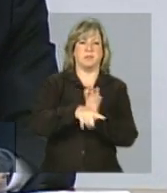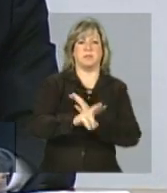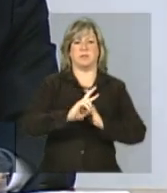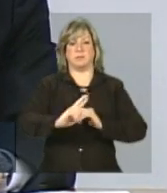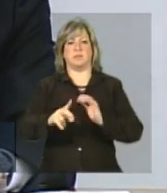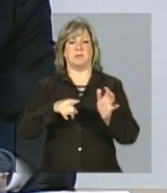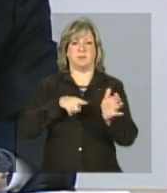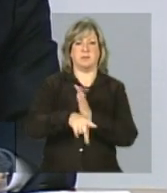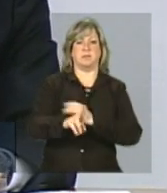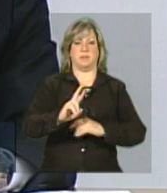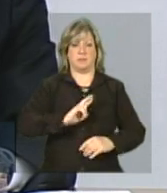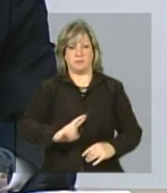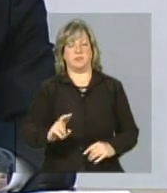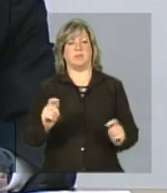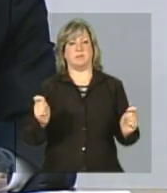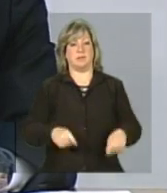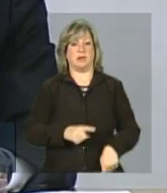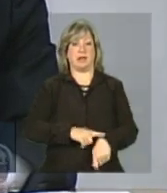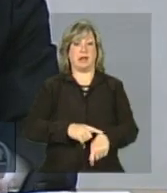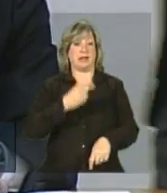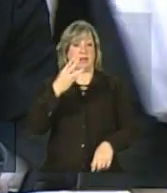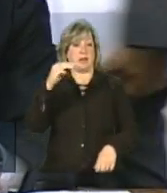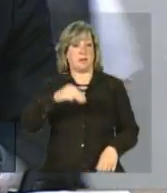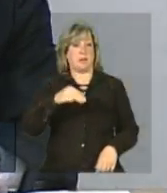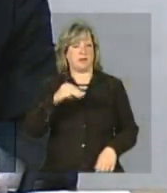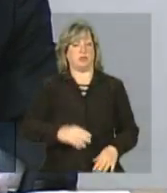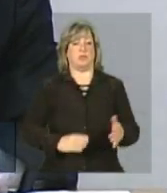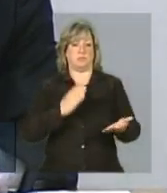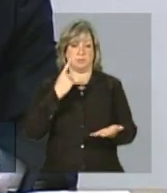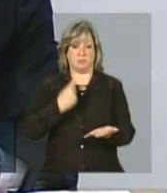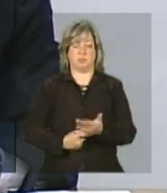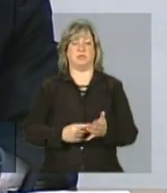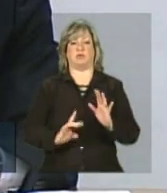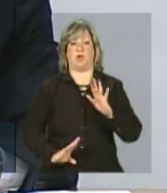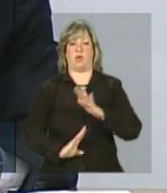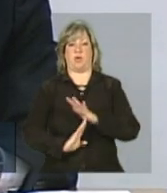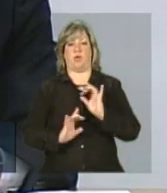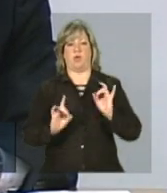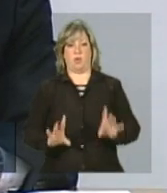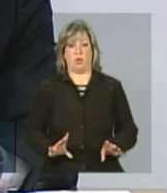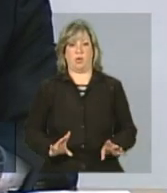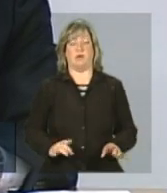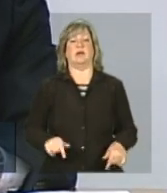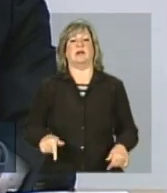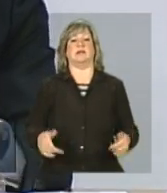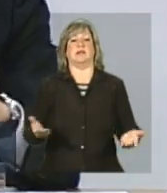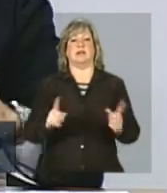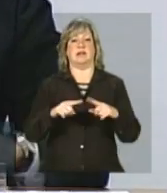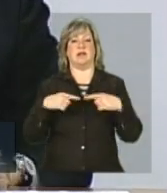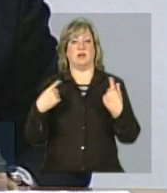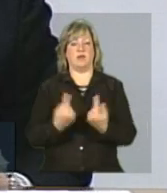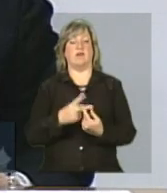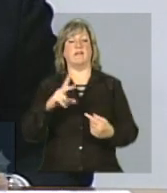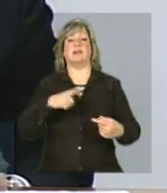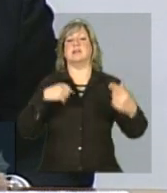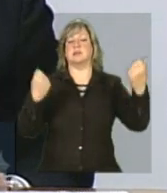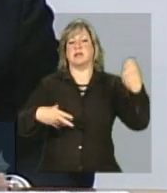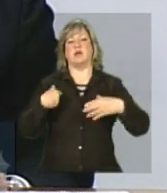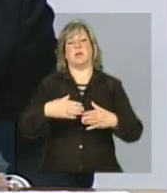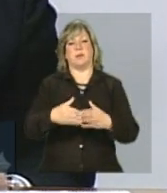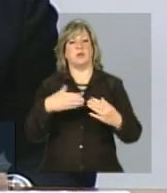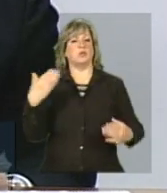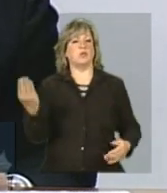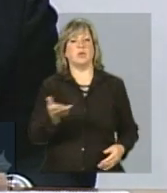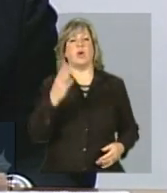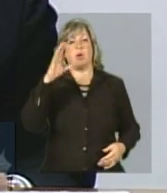de 3 minutos improrrogáveis. Nesta reunião, teremos quantidade expressiva de oradores e de forma que peço a compreensão